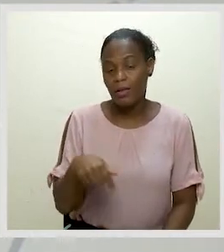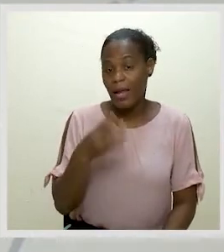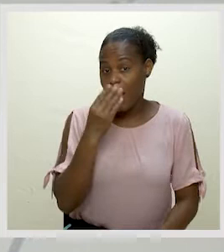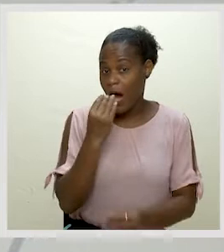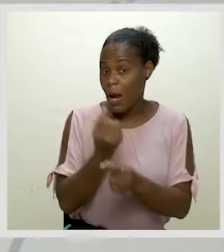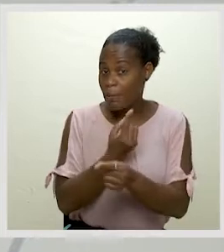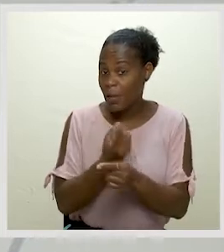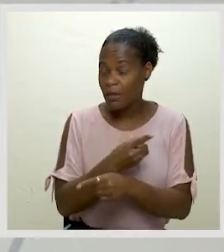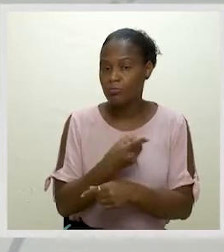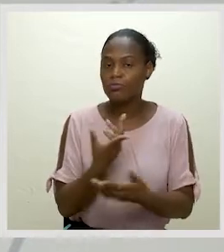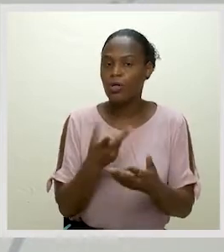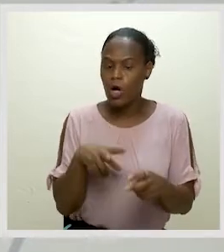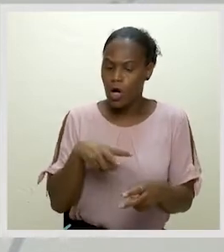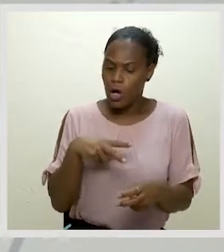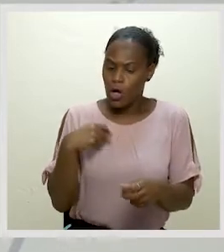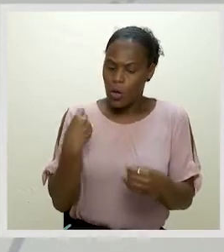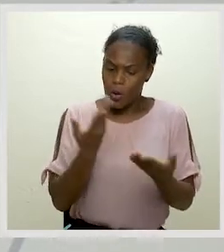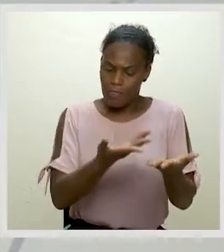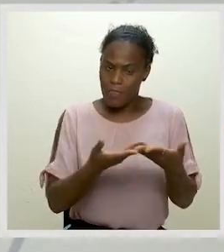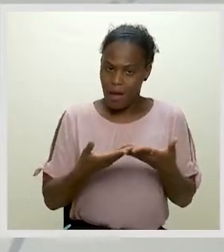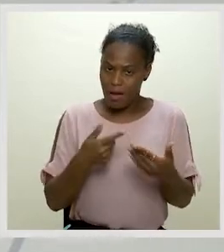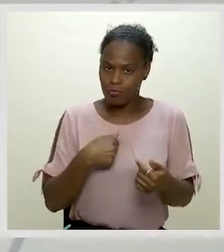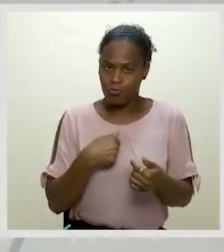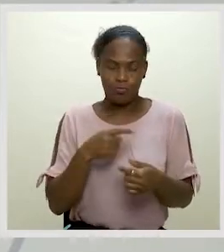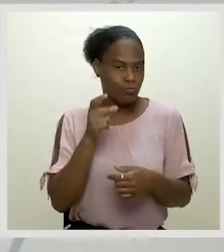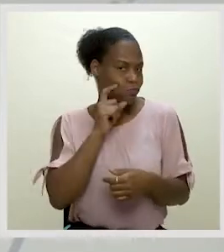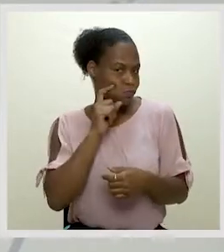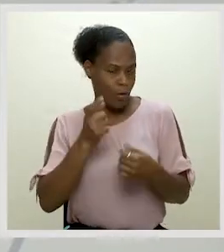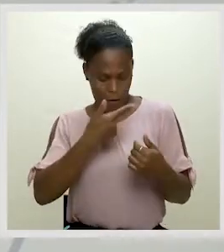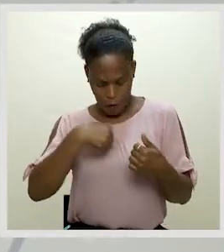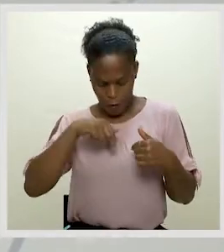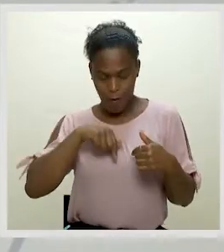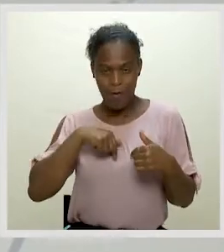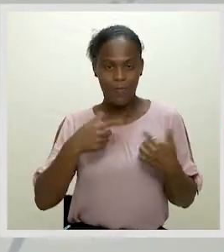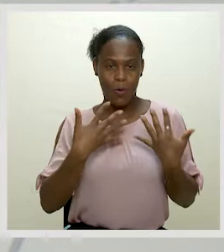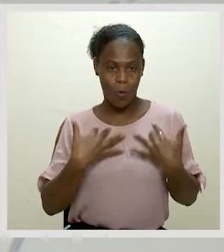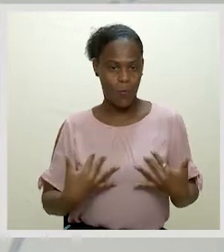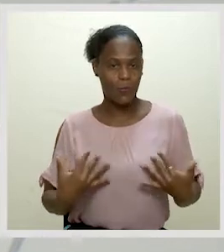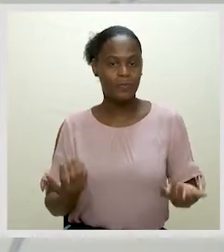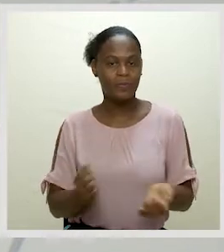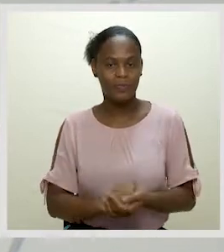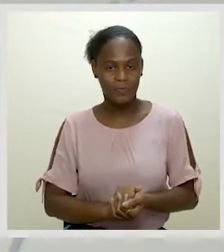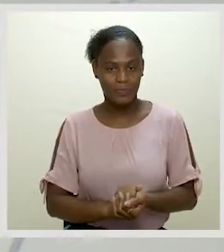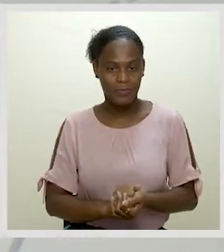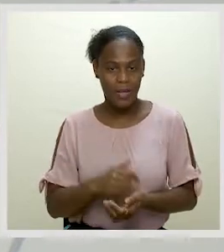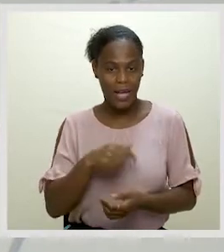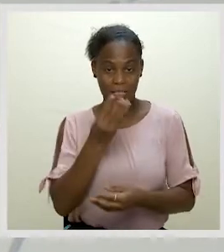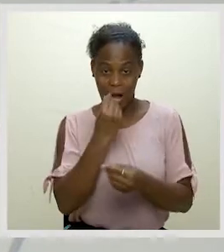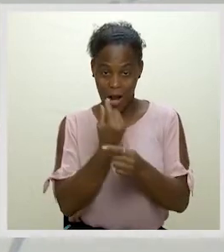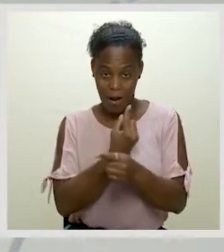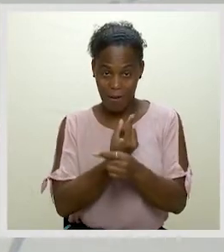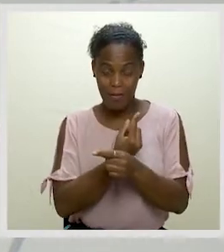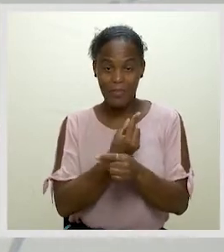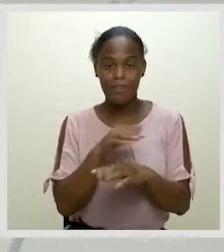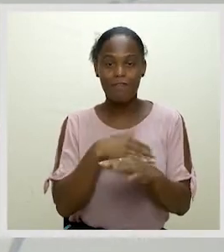tenhamos alimentos ricos que nos forneçam imunidade ao nosso organismo.